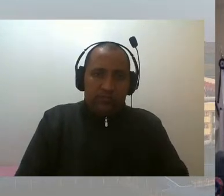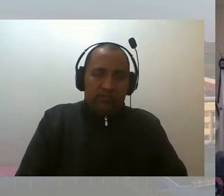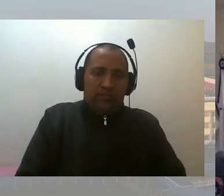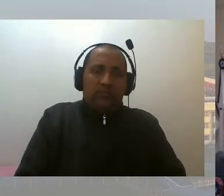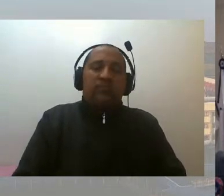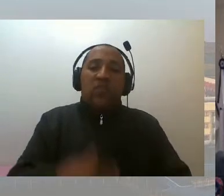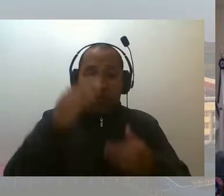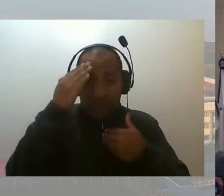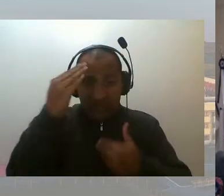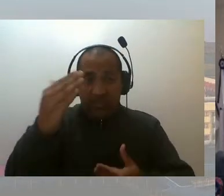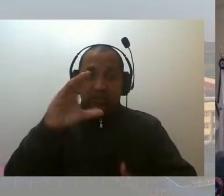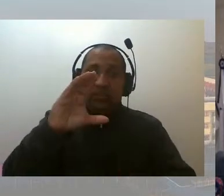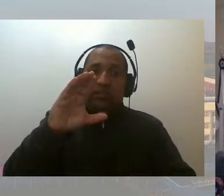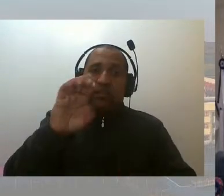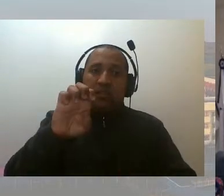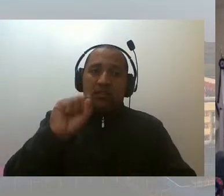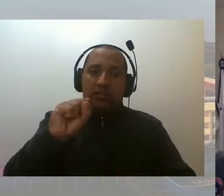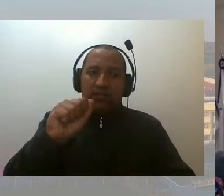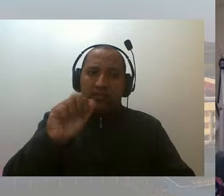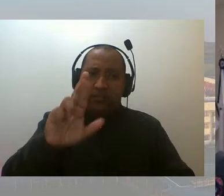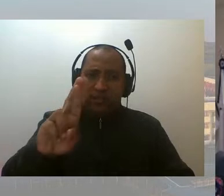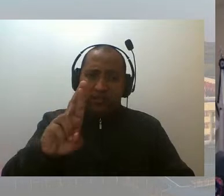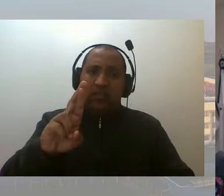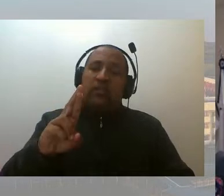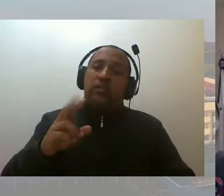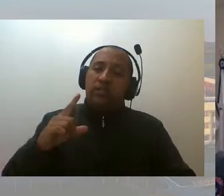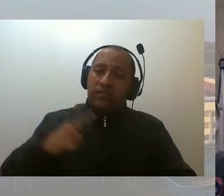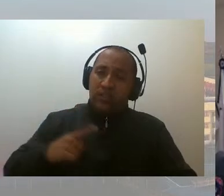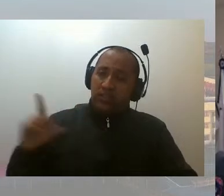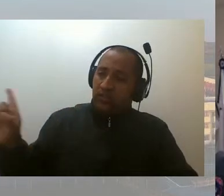Obrigado, César. Conselheiro Dilli.